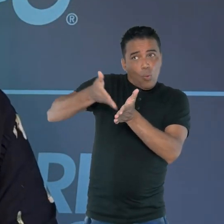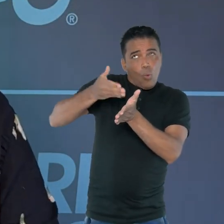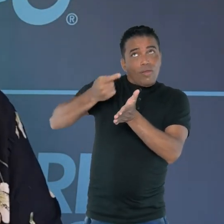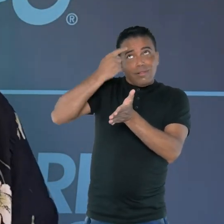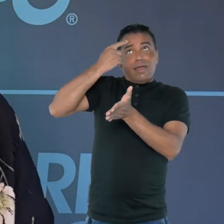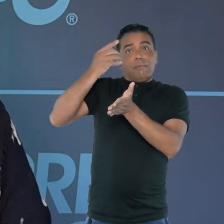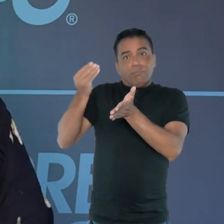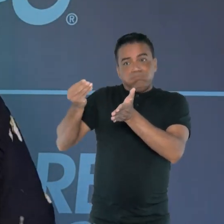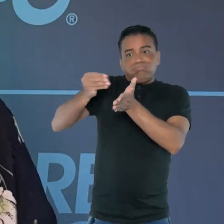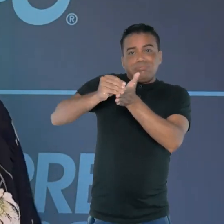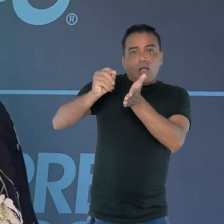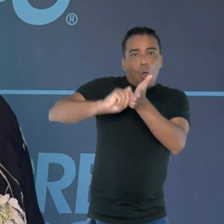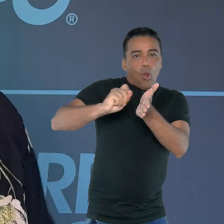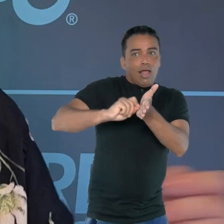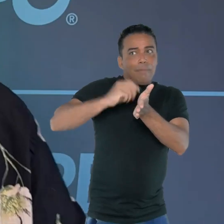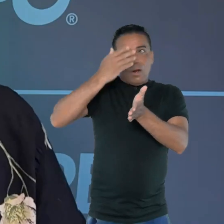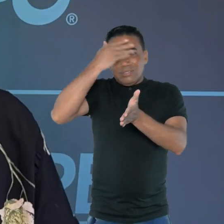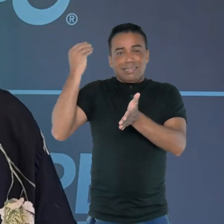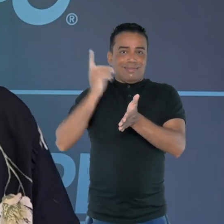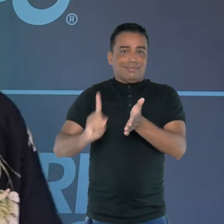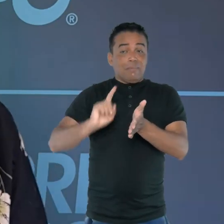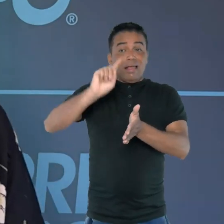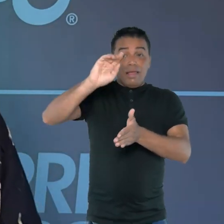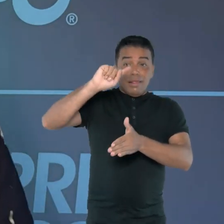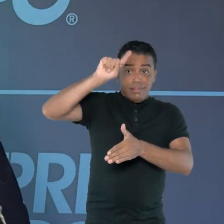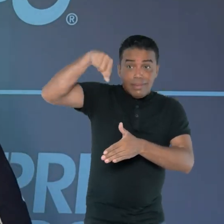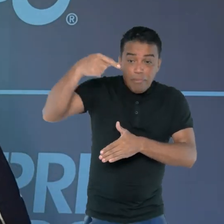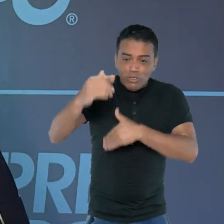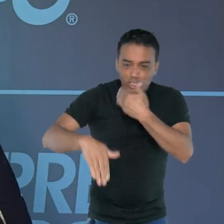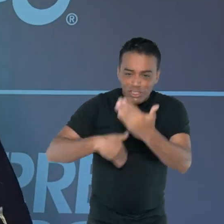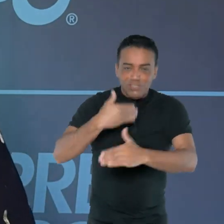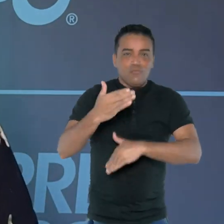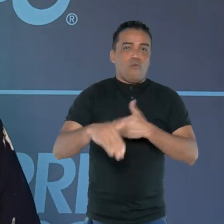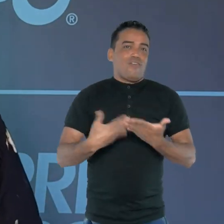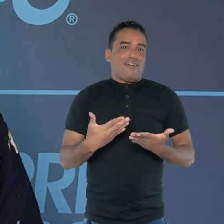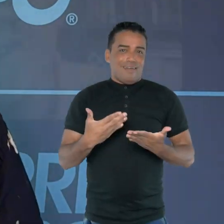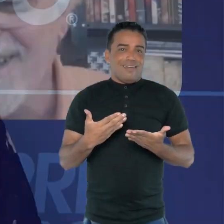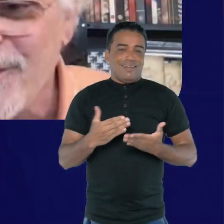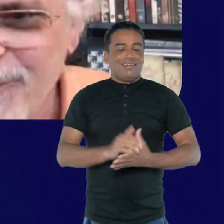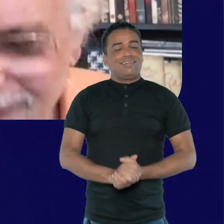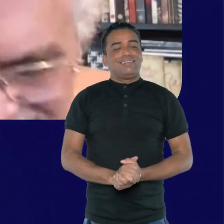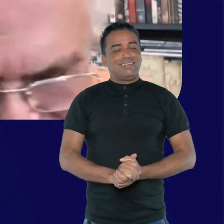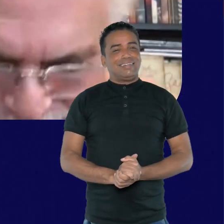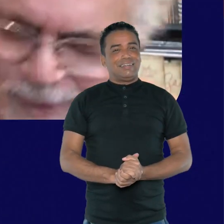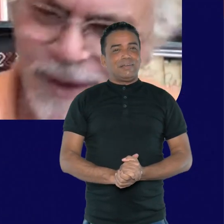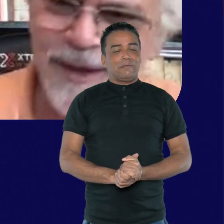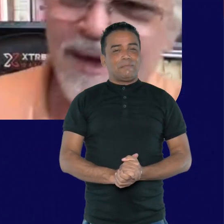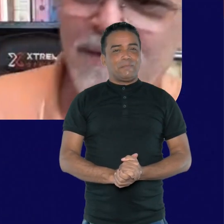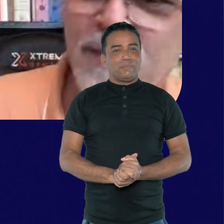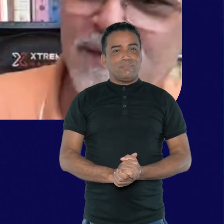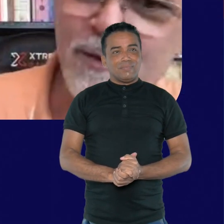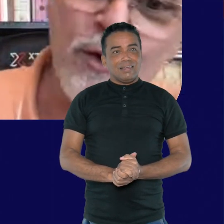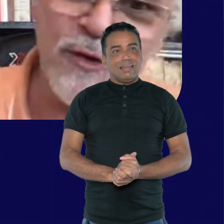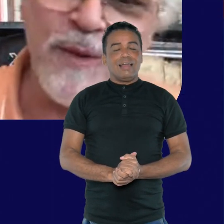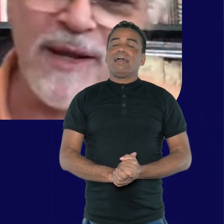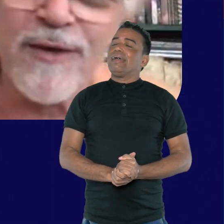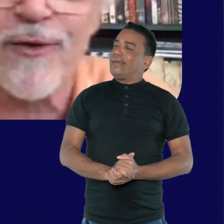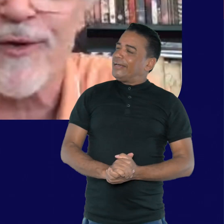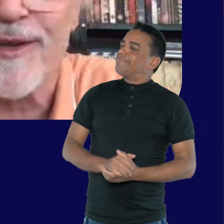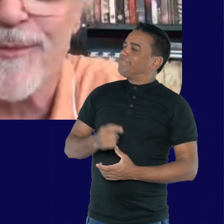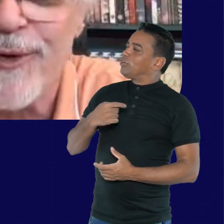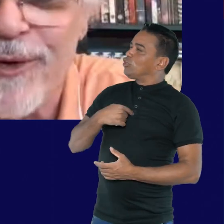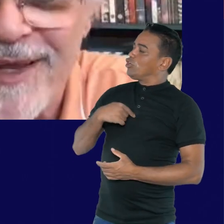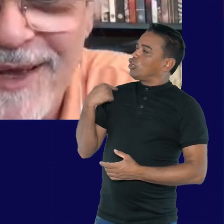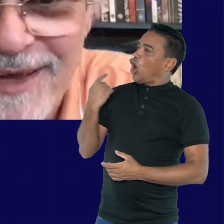ou para não esquecer, para poder desenvolver melhor depois com mais tempo. Olha, vou até te contar, nós